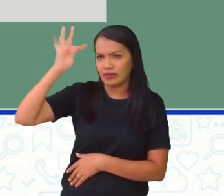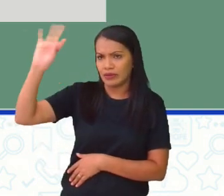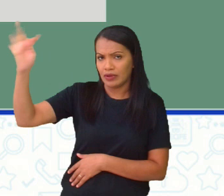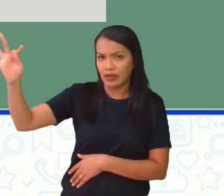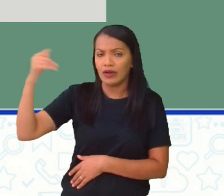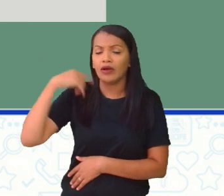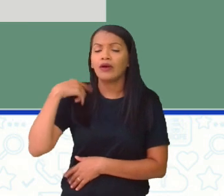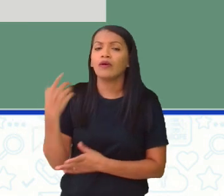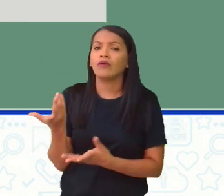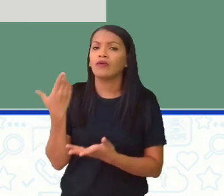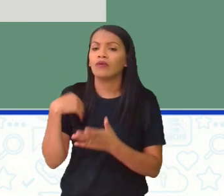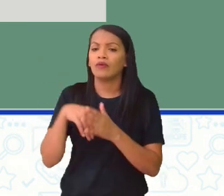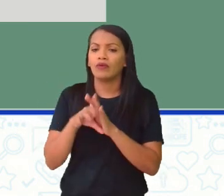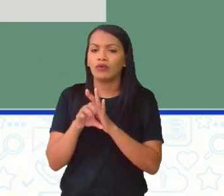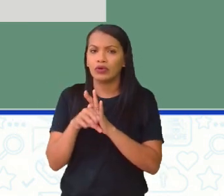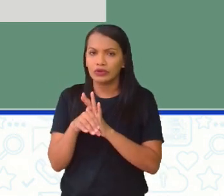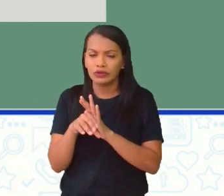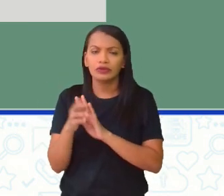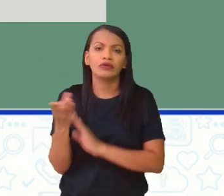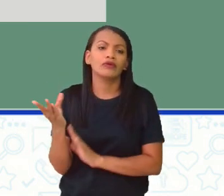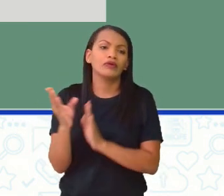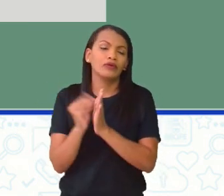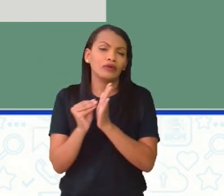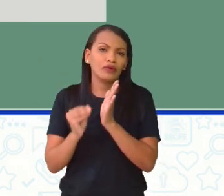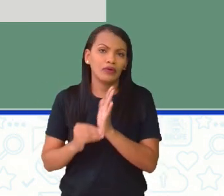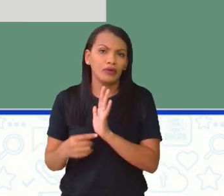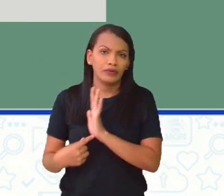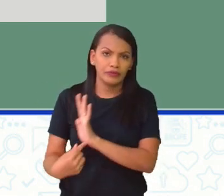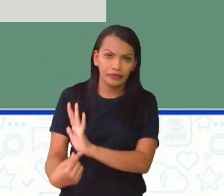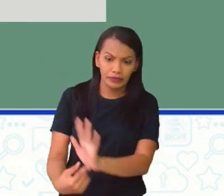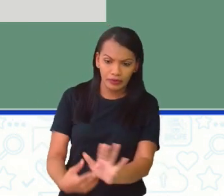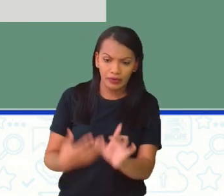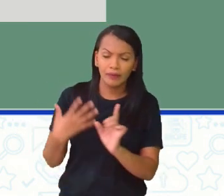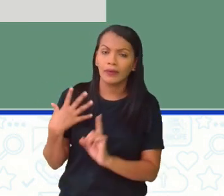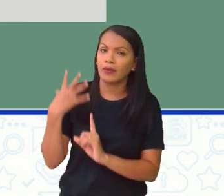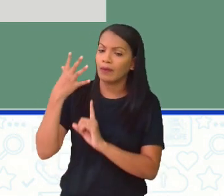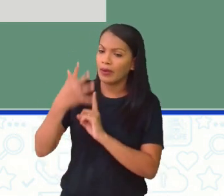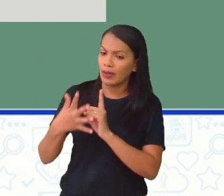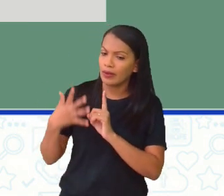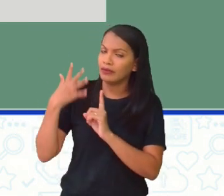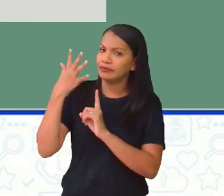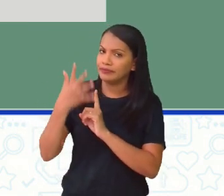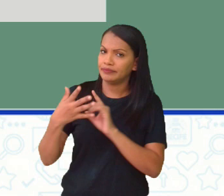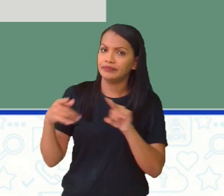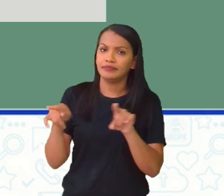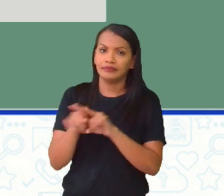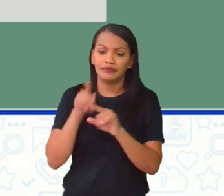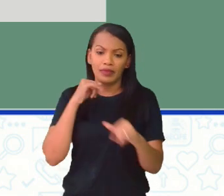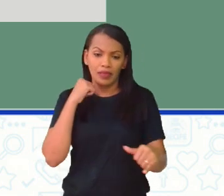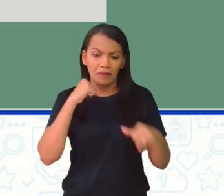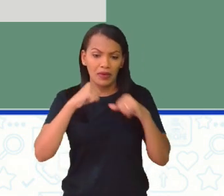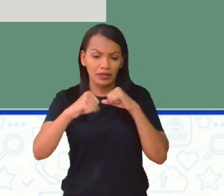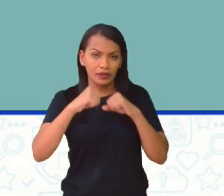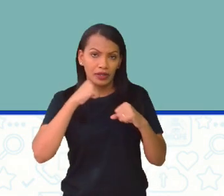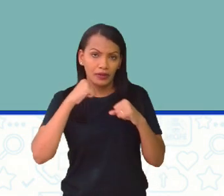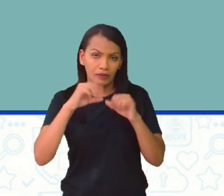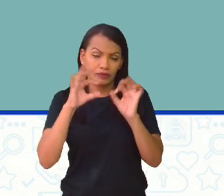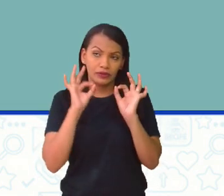esse conteúdo que está sendo exposto pelo palestrante ou debatedor, não é?